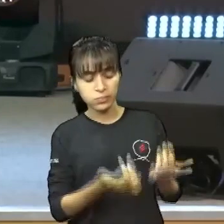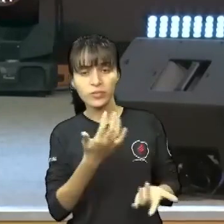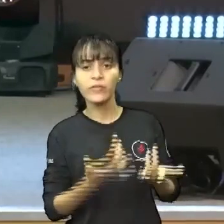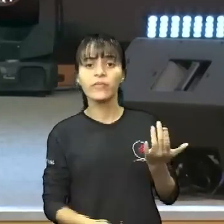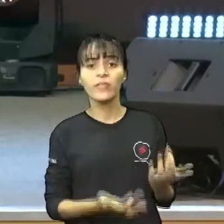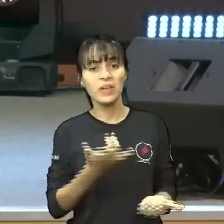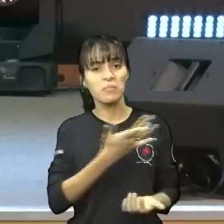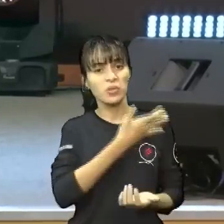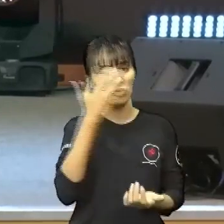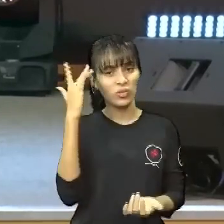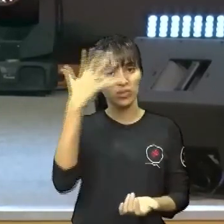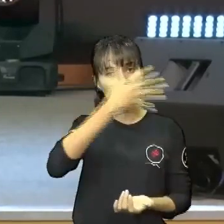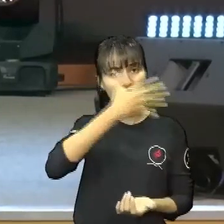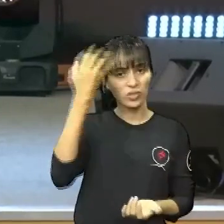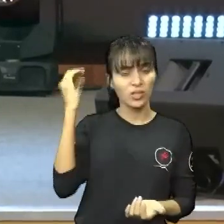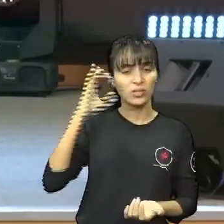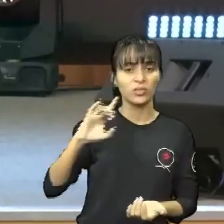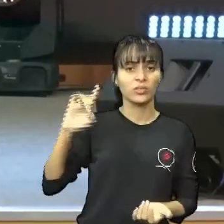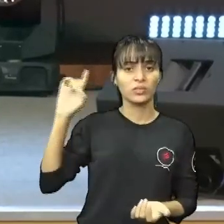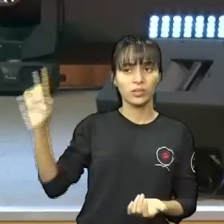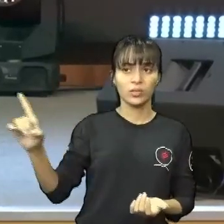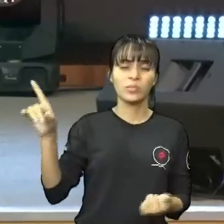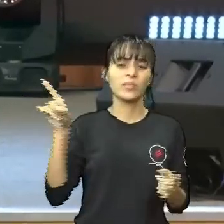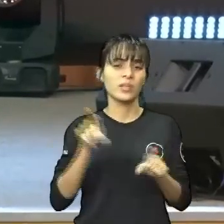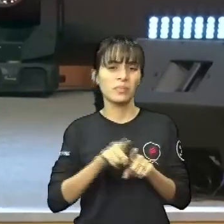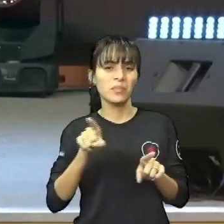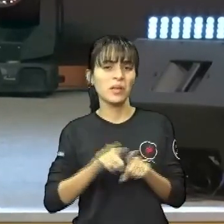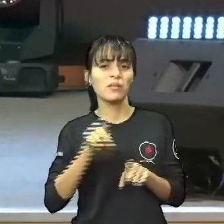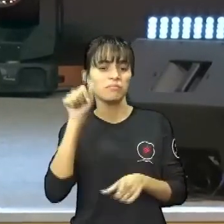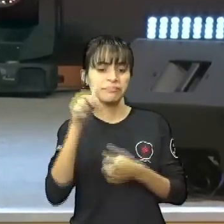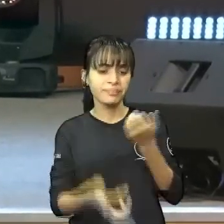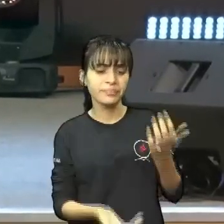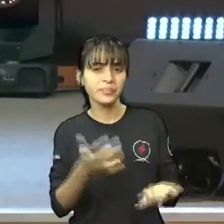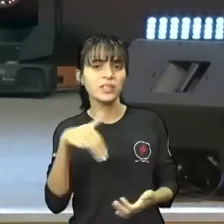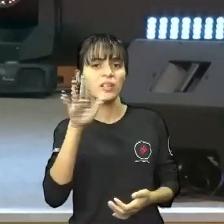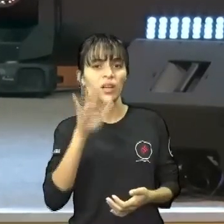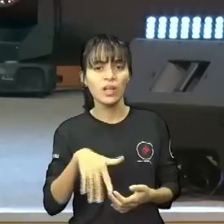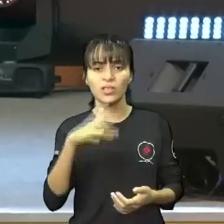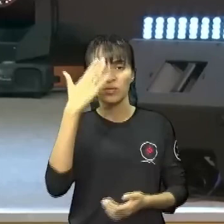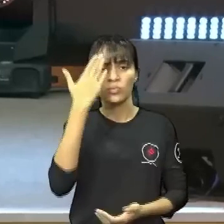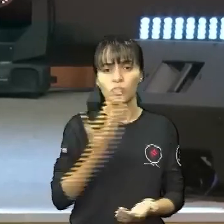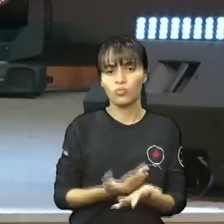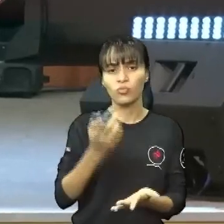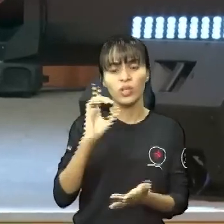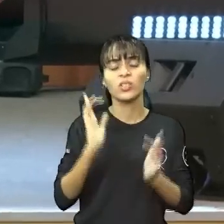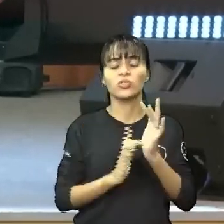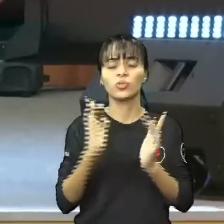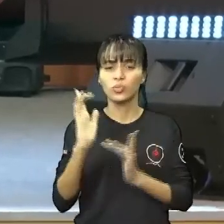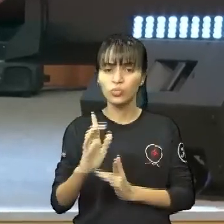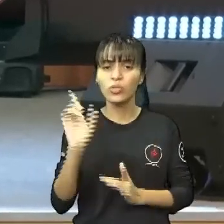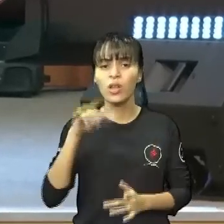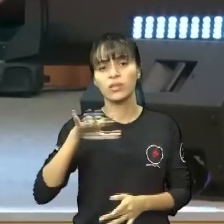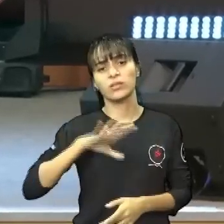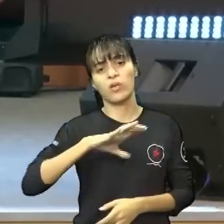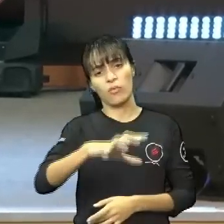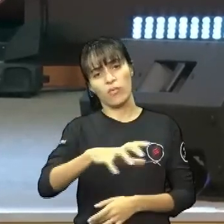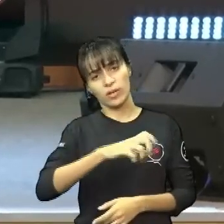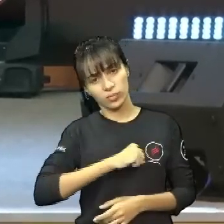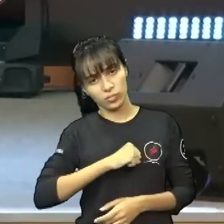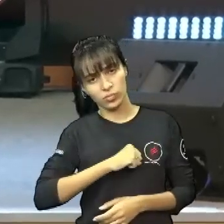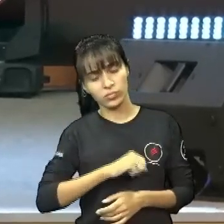de Deus mas quem vai também para o inferno quem não crer que Jesus Cristo é o senhor e